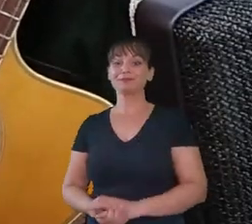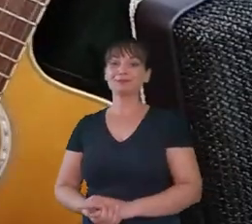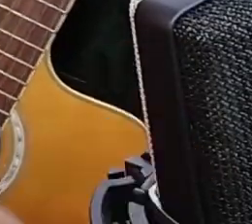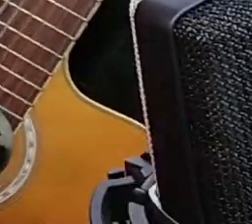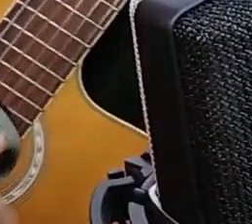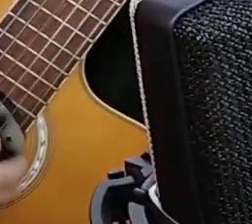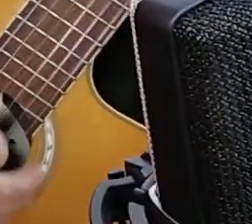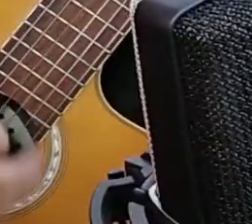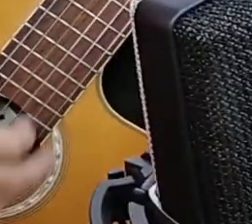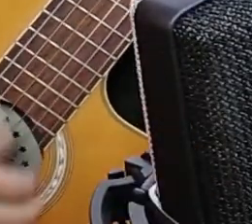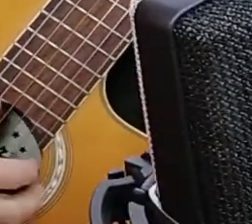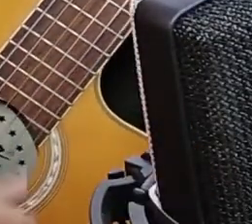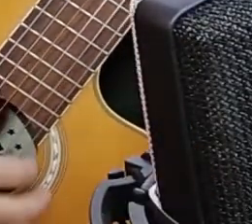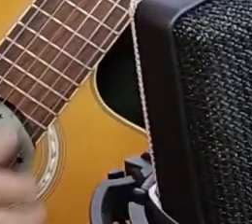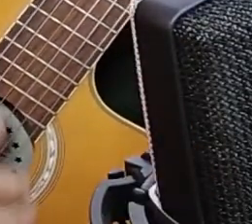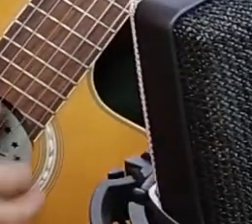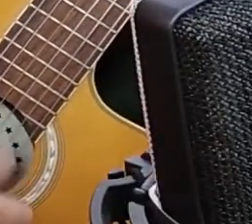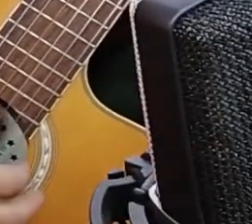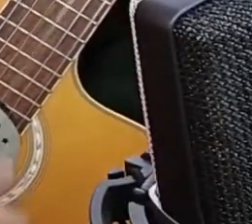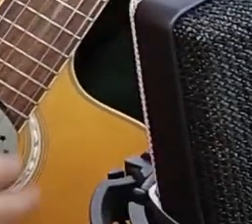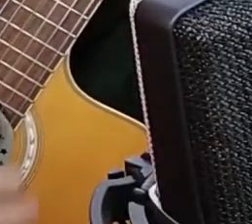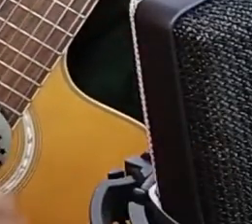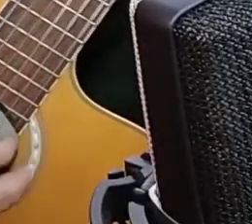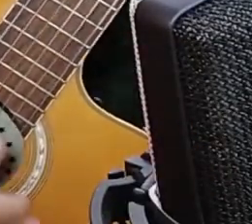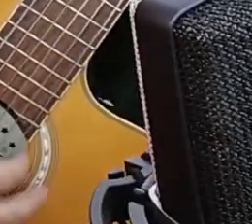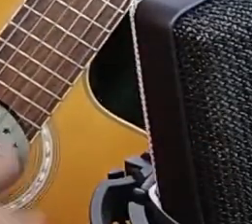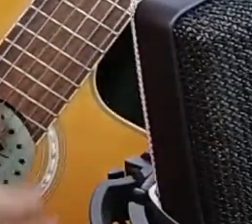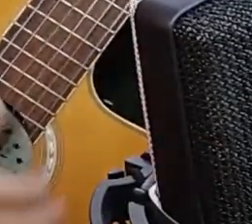as estrelas? Vamos lá! Quero ver quem conta mais.